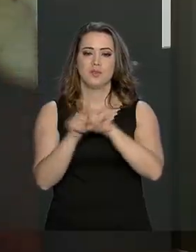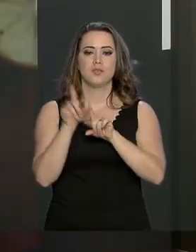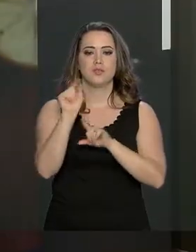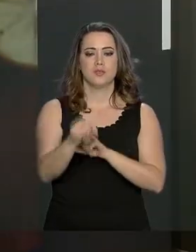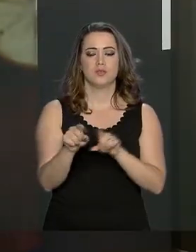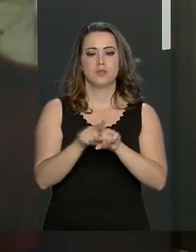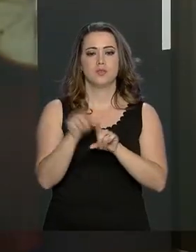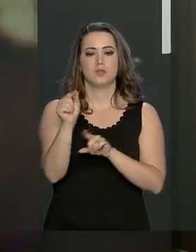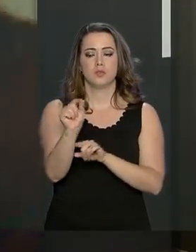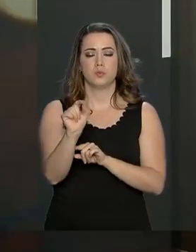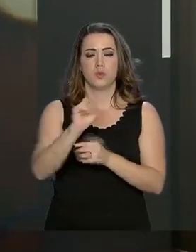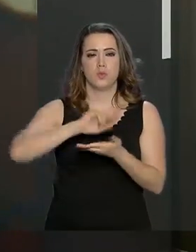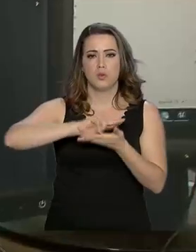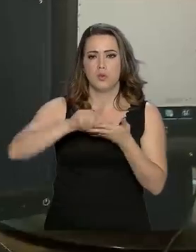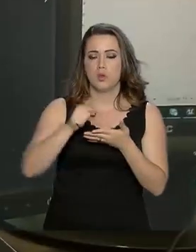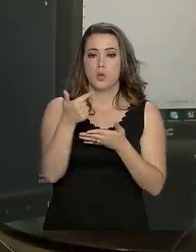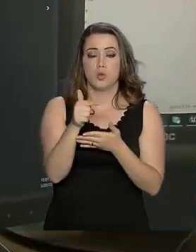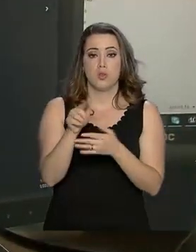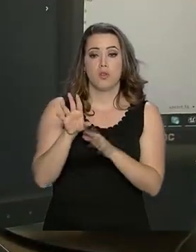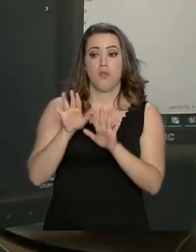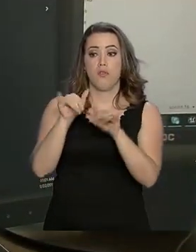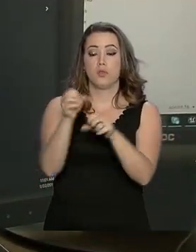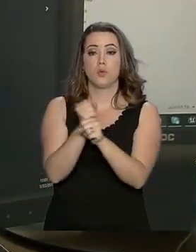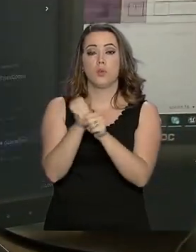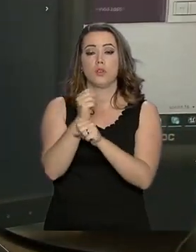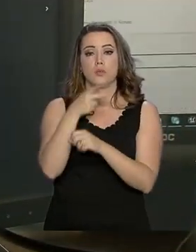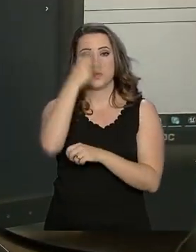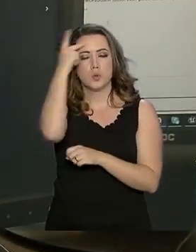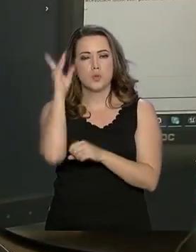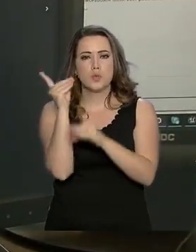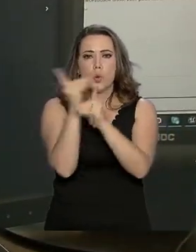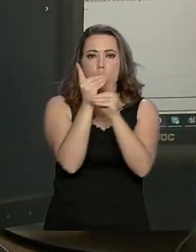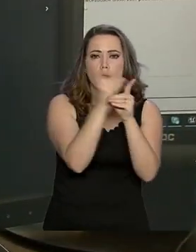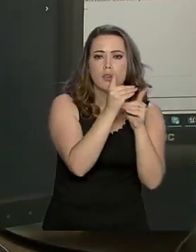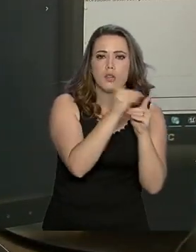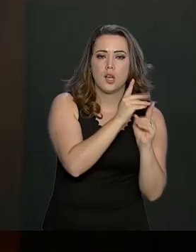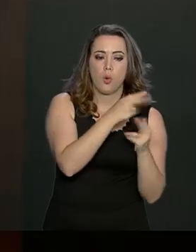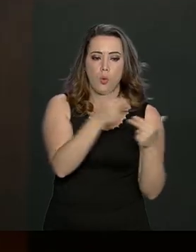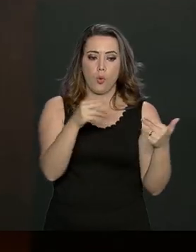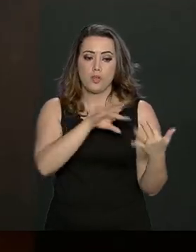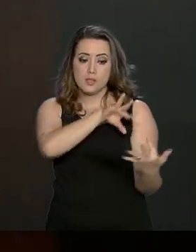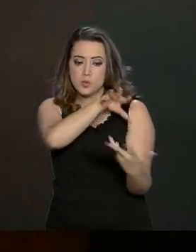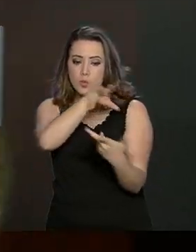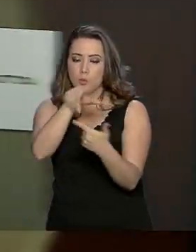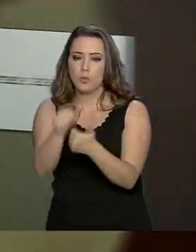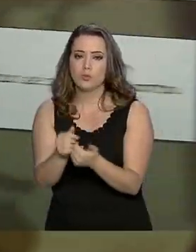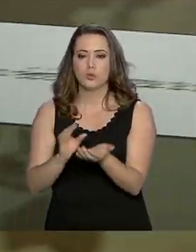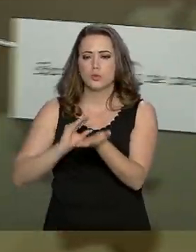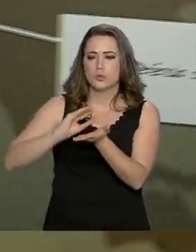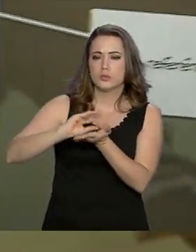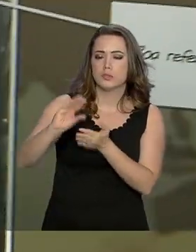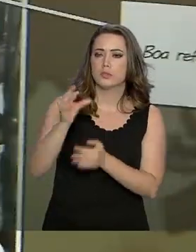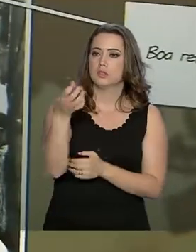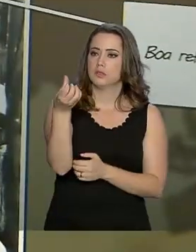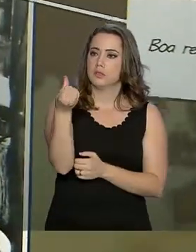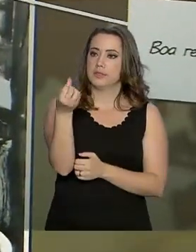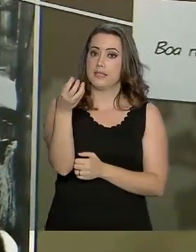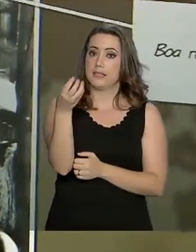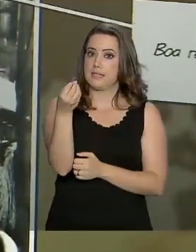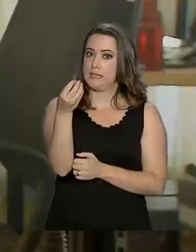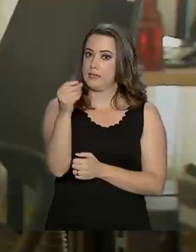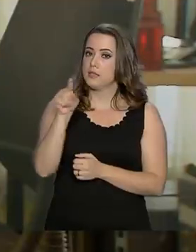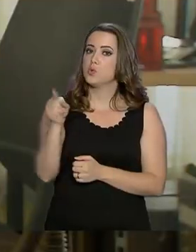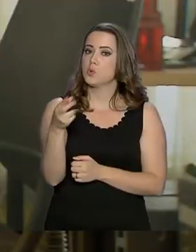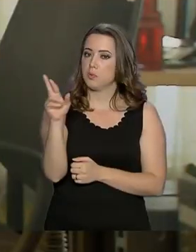é um game de realidade virtual em que o jogador precisa encontrar relíquias ao redor do mundo um investimento de 600 mil reais